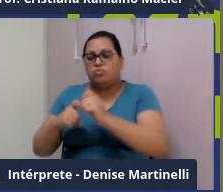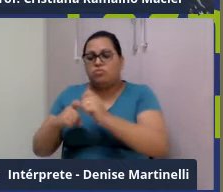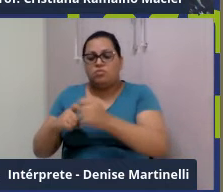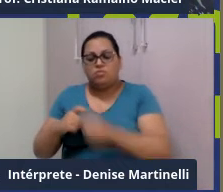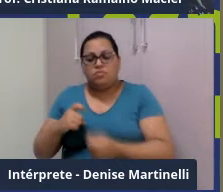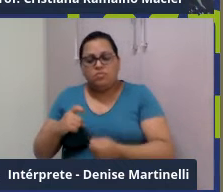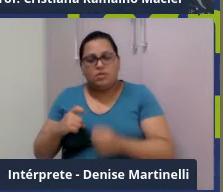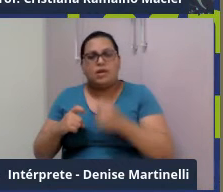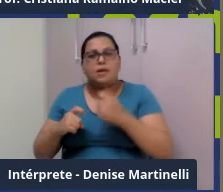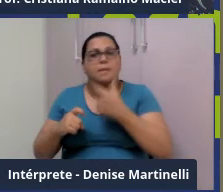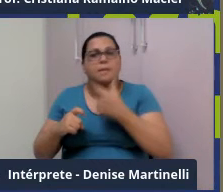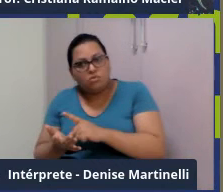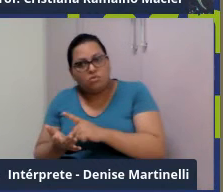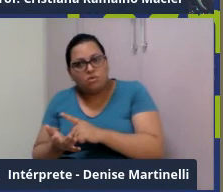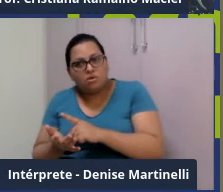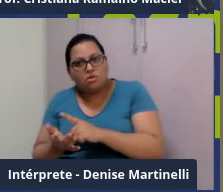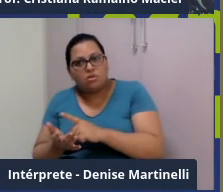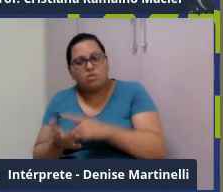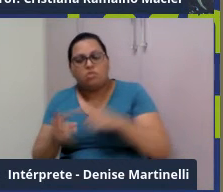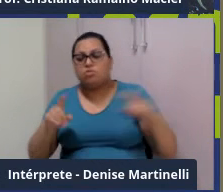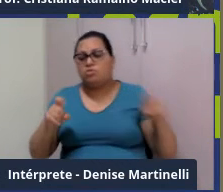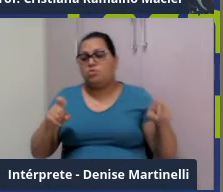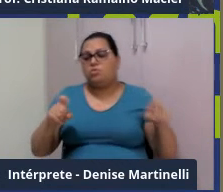macho, eu modifiquei